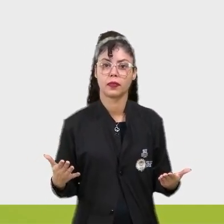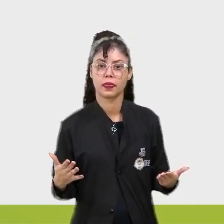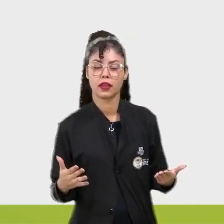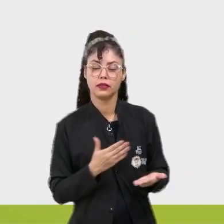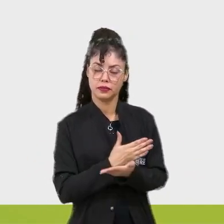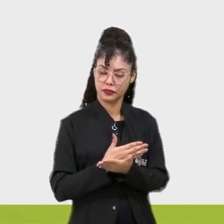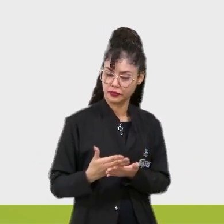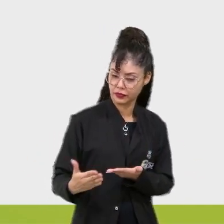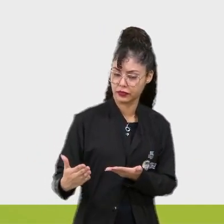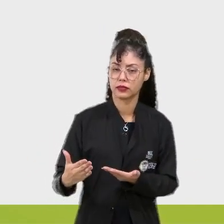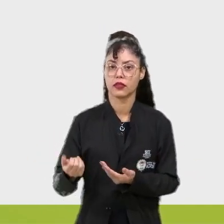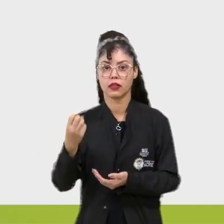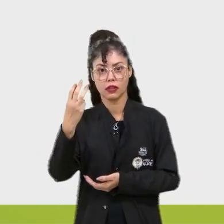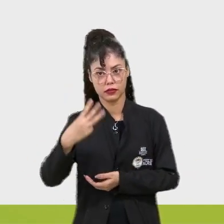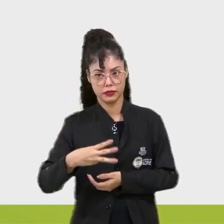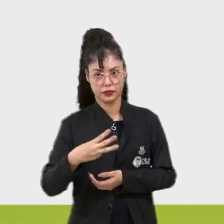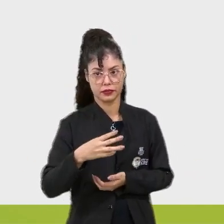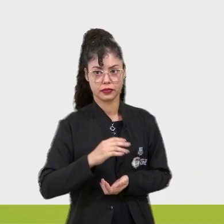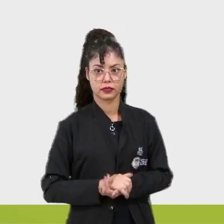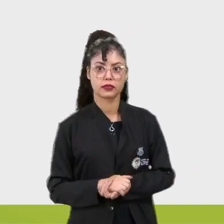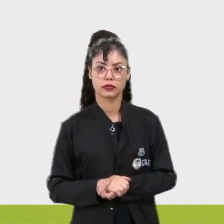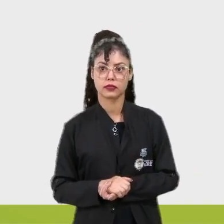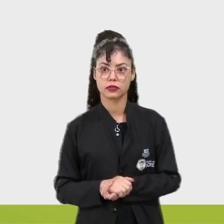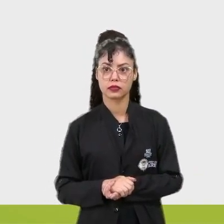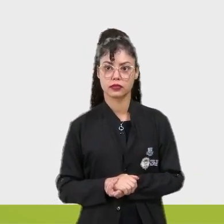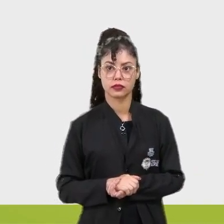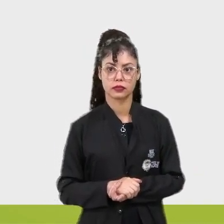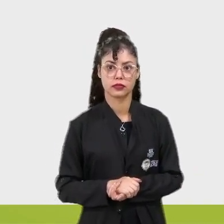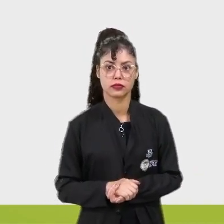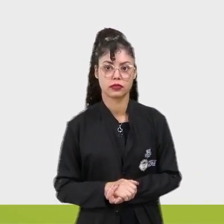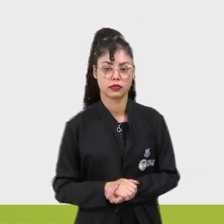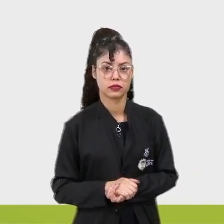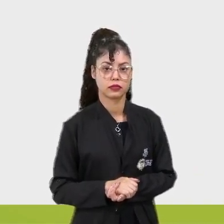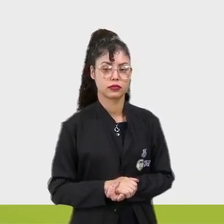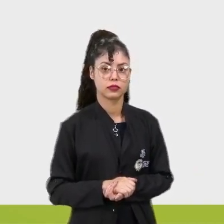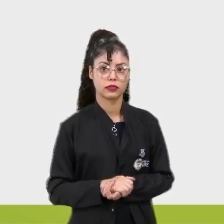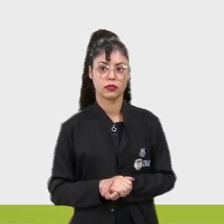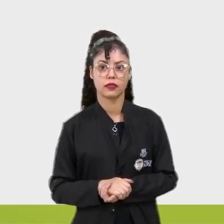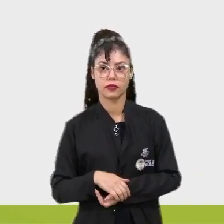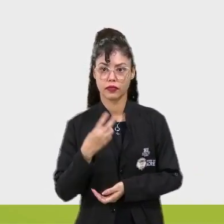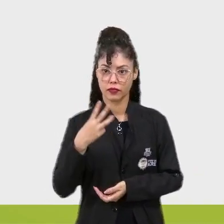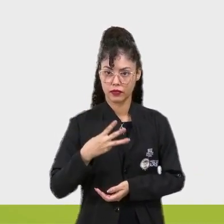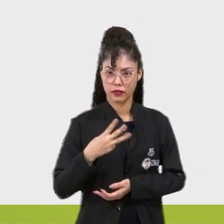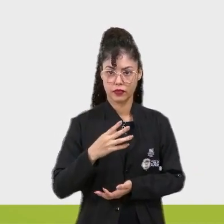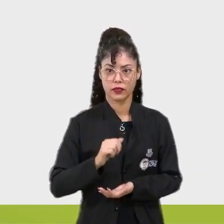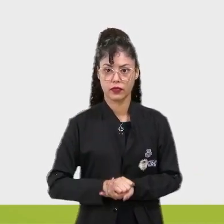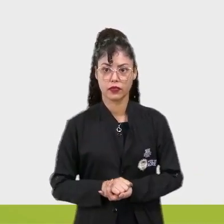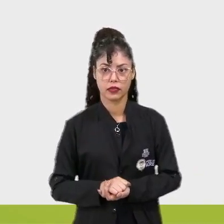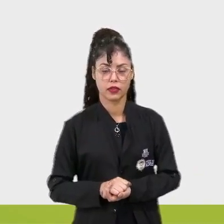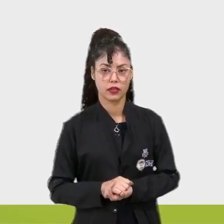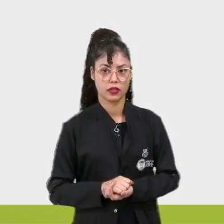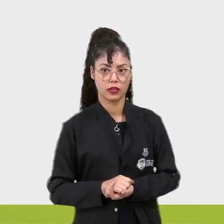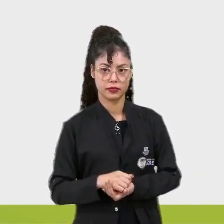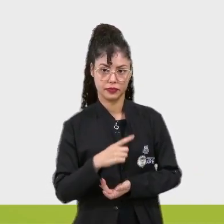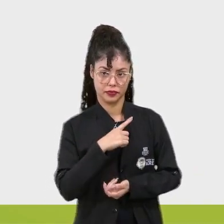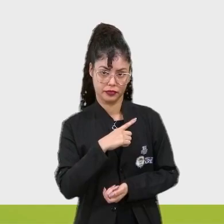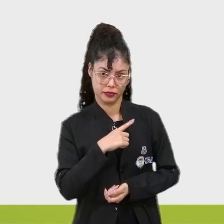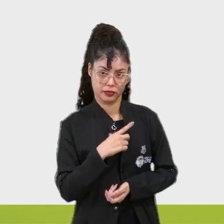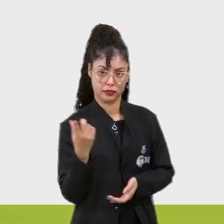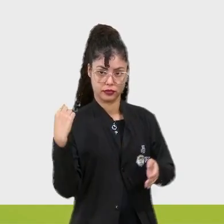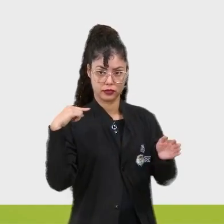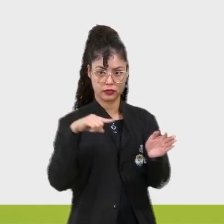nesse nível 3. Se for sim, ele fica aí no nível 3, né? E aí nós temos a